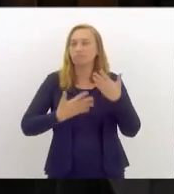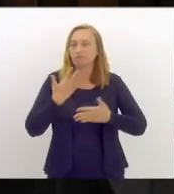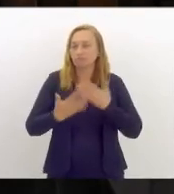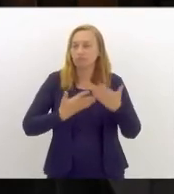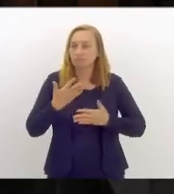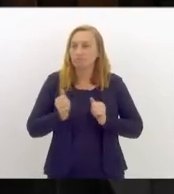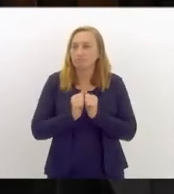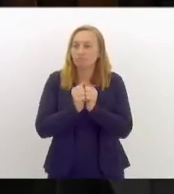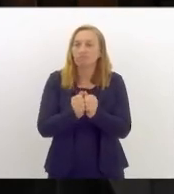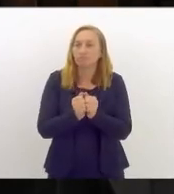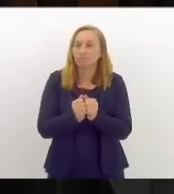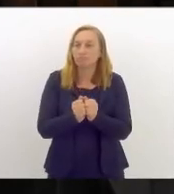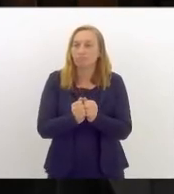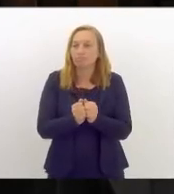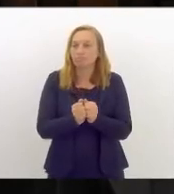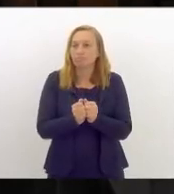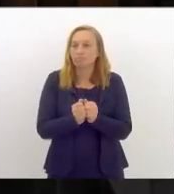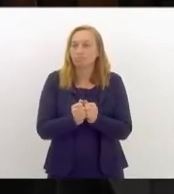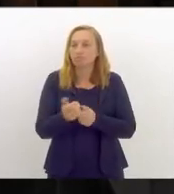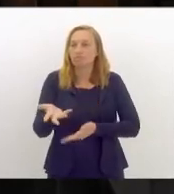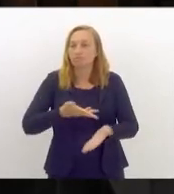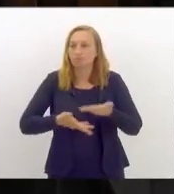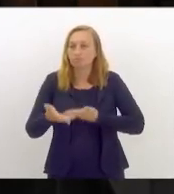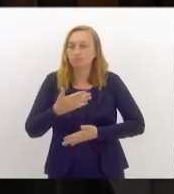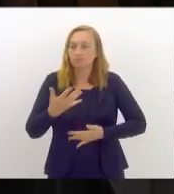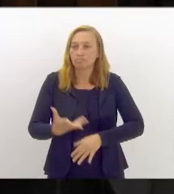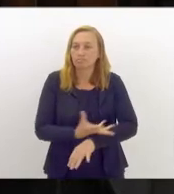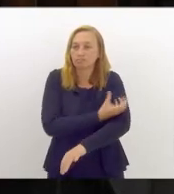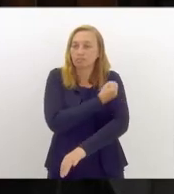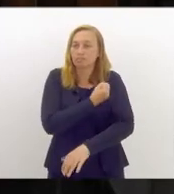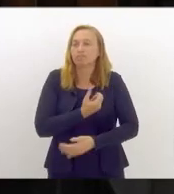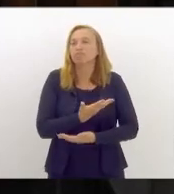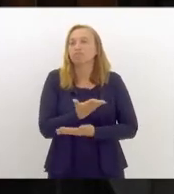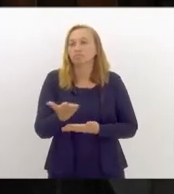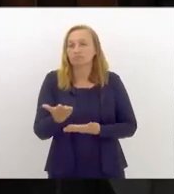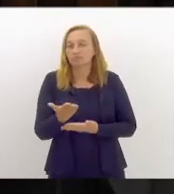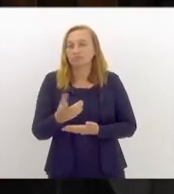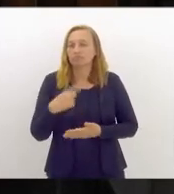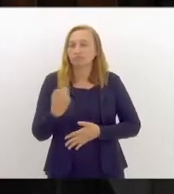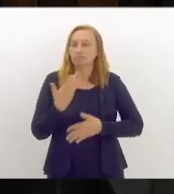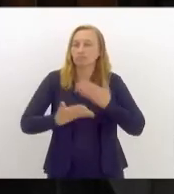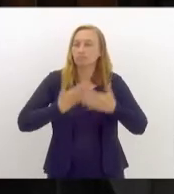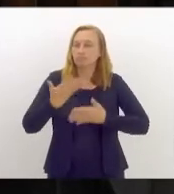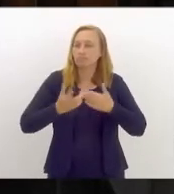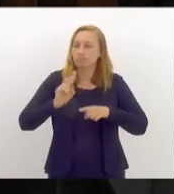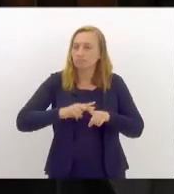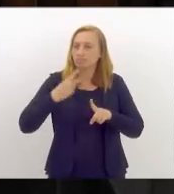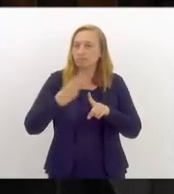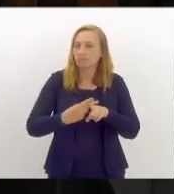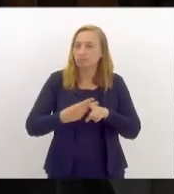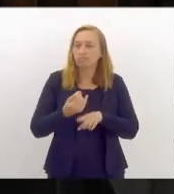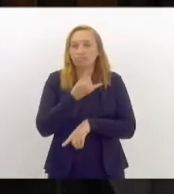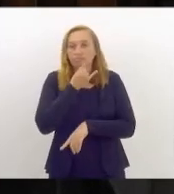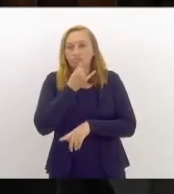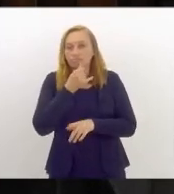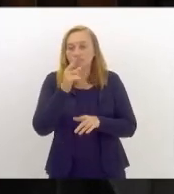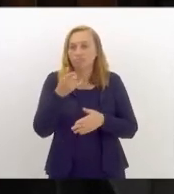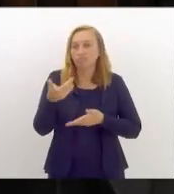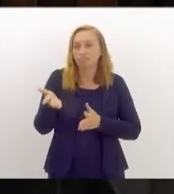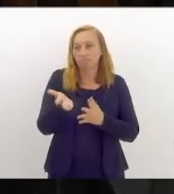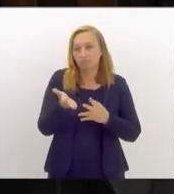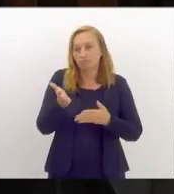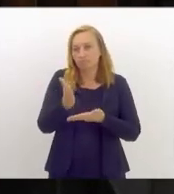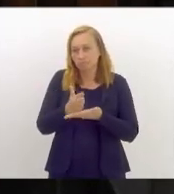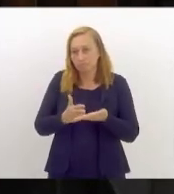estão sempre ao nosso lado repartindo as nossas emoções com elas as nossas alegrias são duplicadas e as tristezas divididas